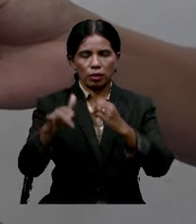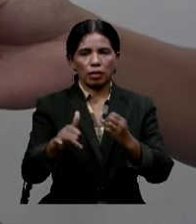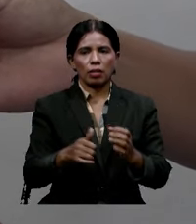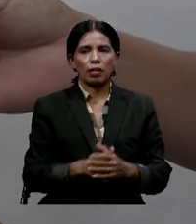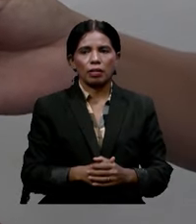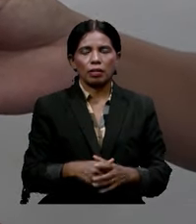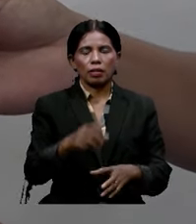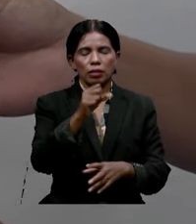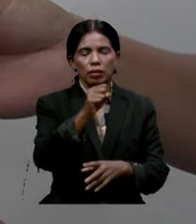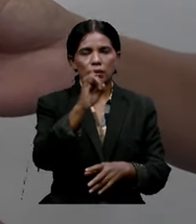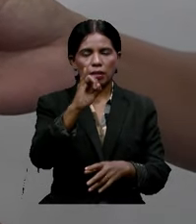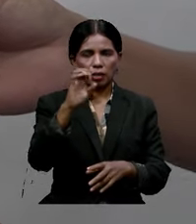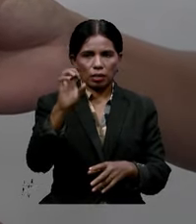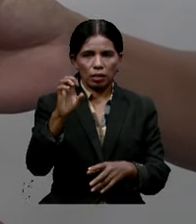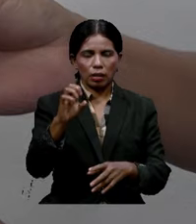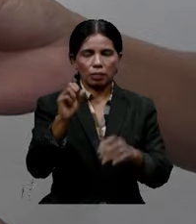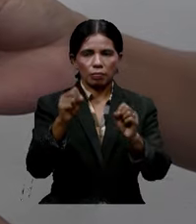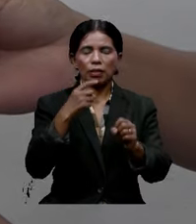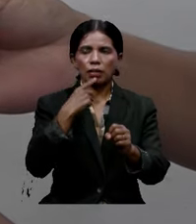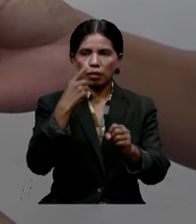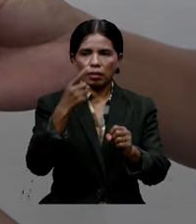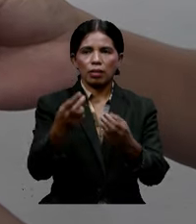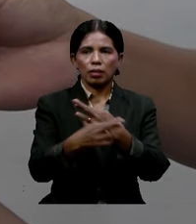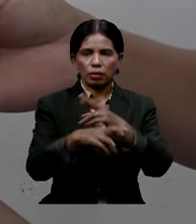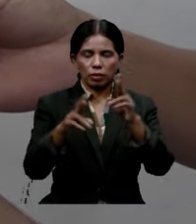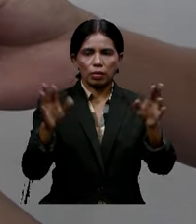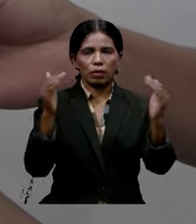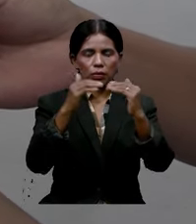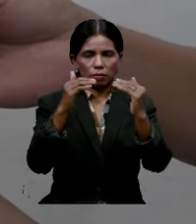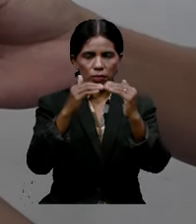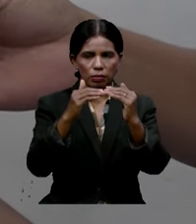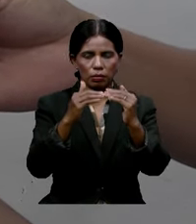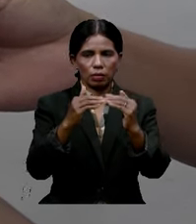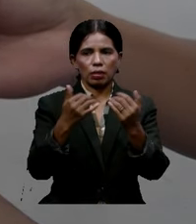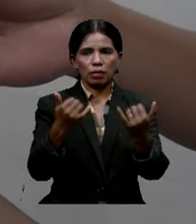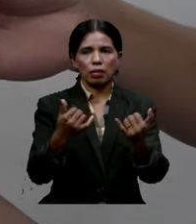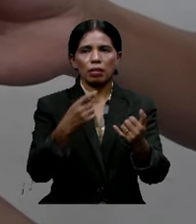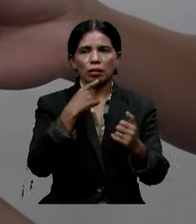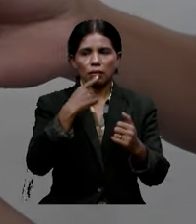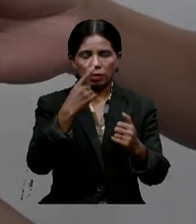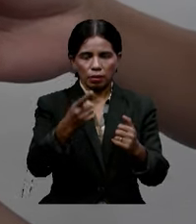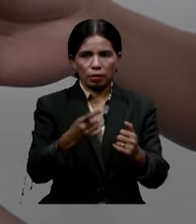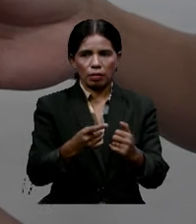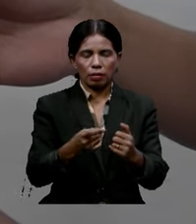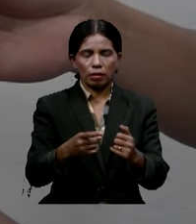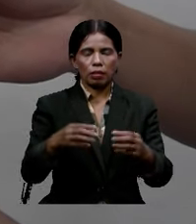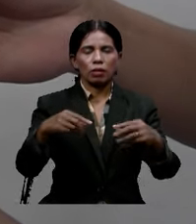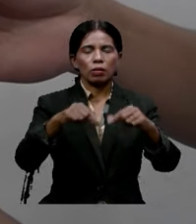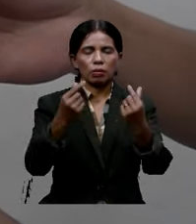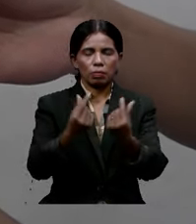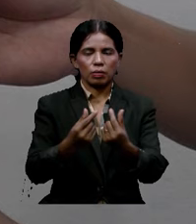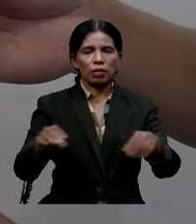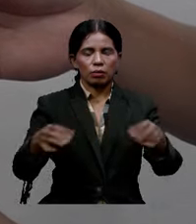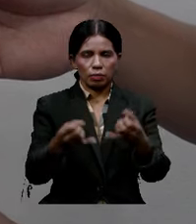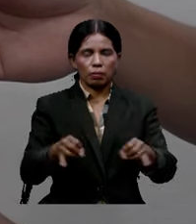ne bele dehan resultado se encontre dohin e atua tetedet redi referal ne servisu